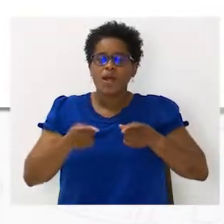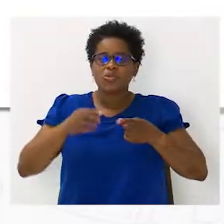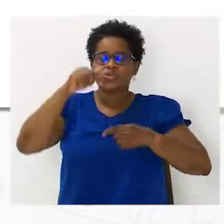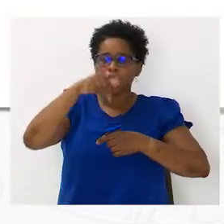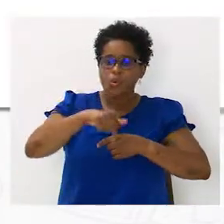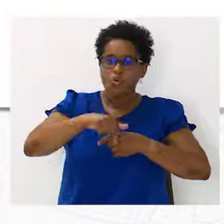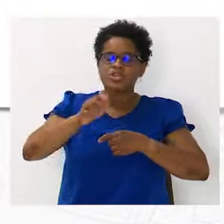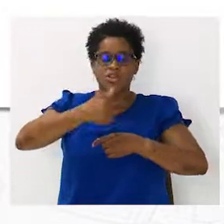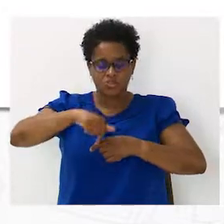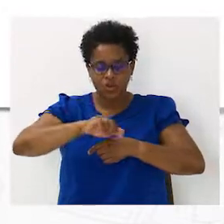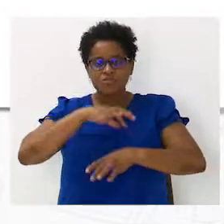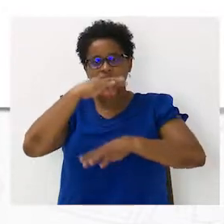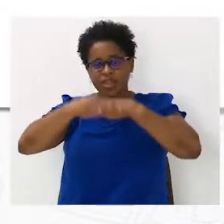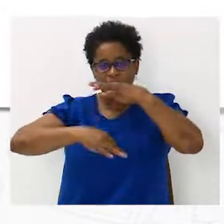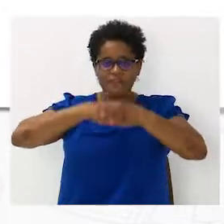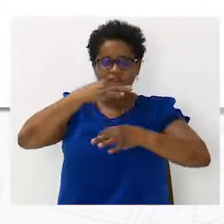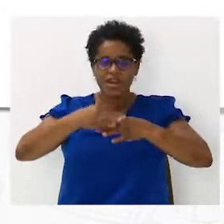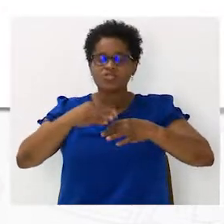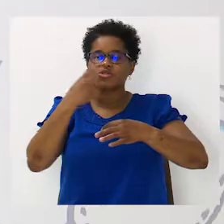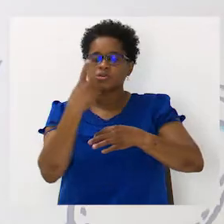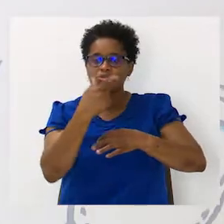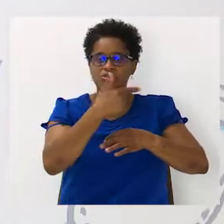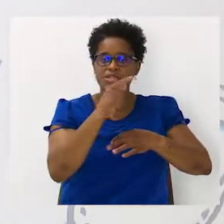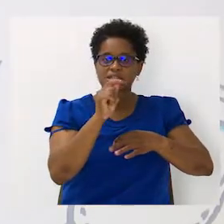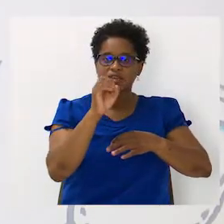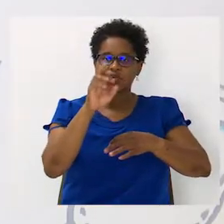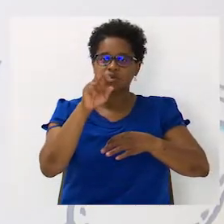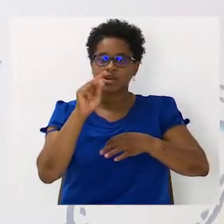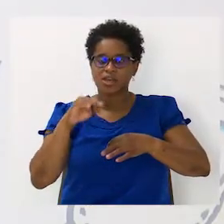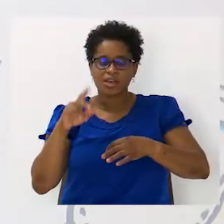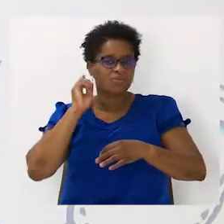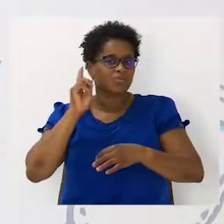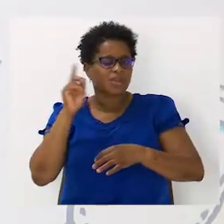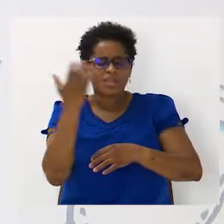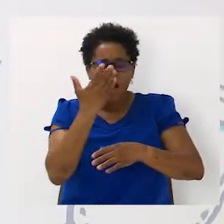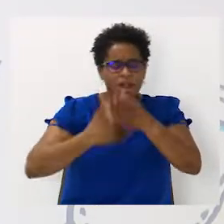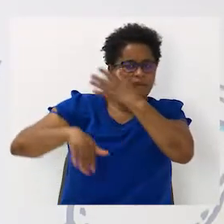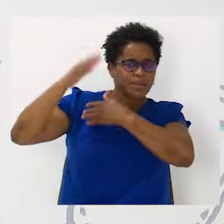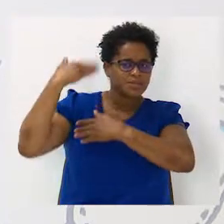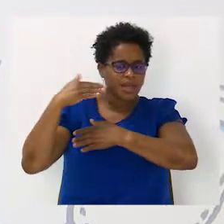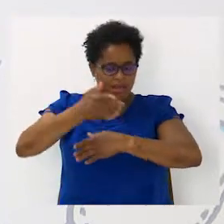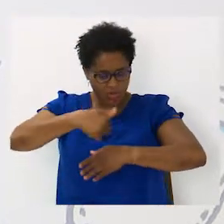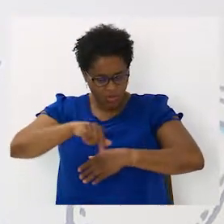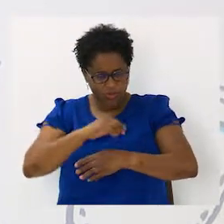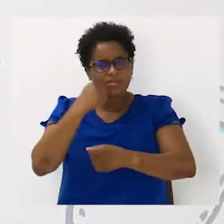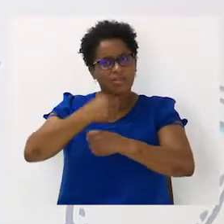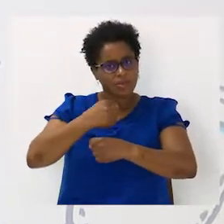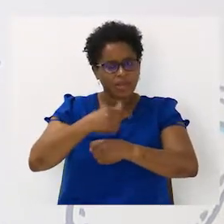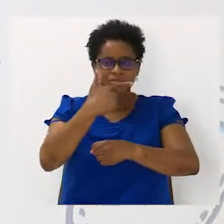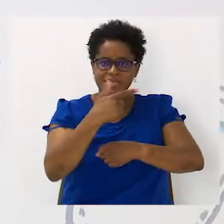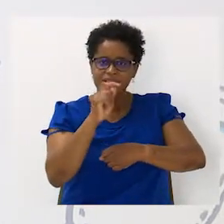No sumário de hoje, nós vamos falar sobre um teorema importante. Na aula anterior, nós